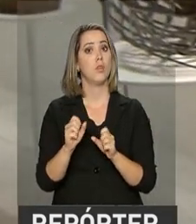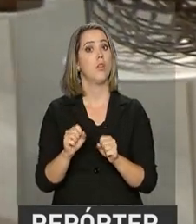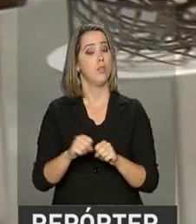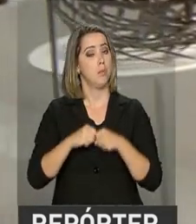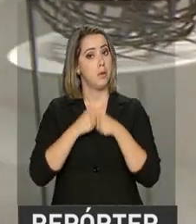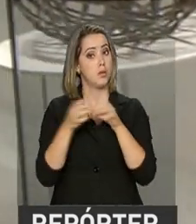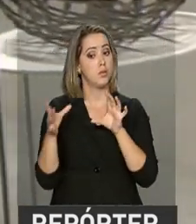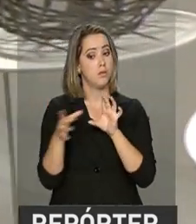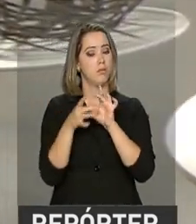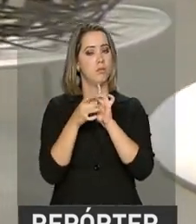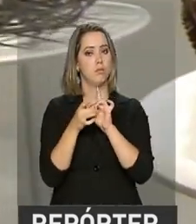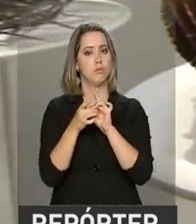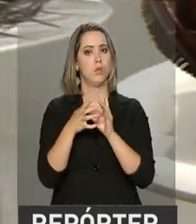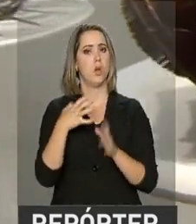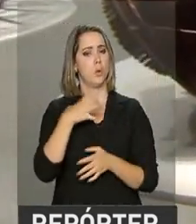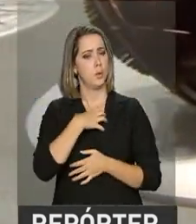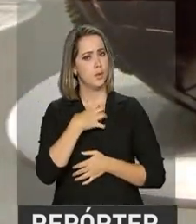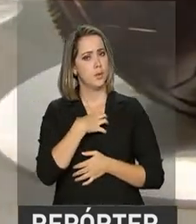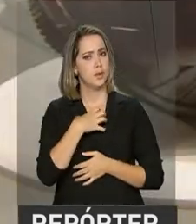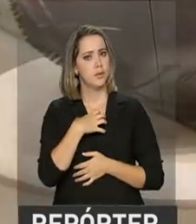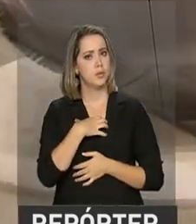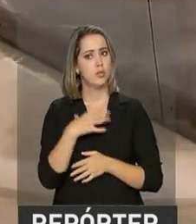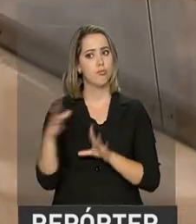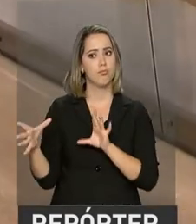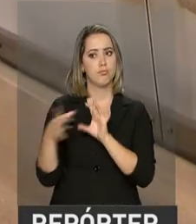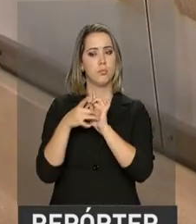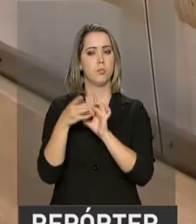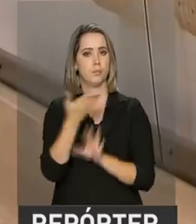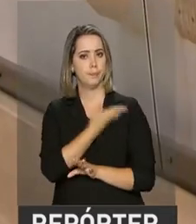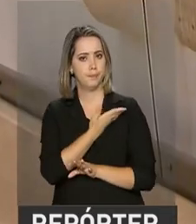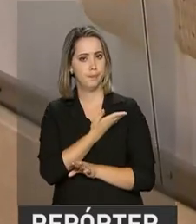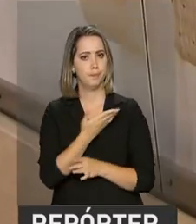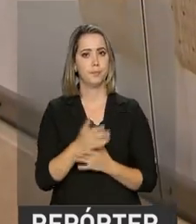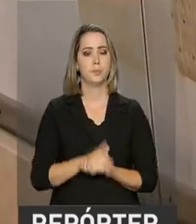intensificar o sentimento de parceria